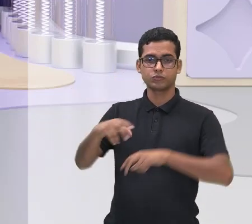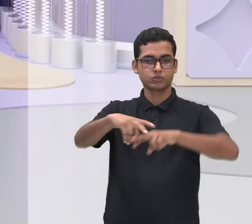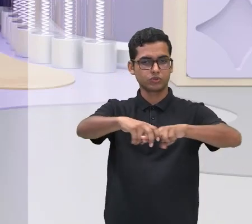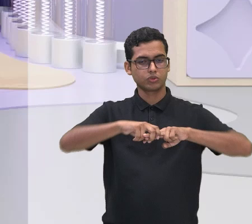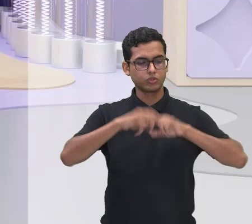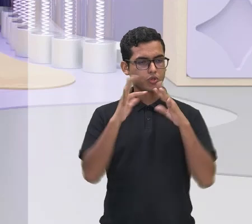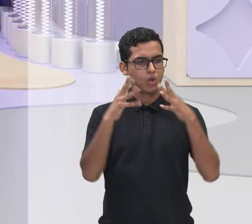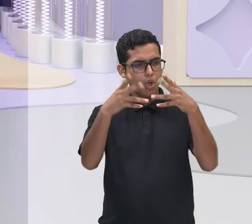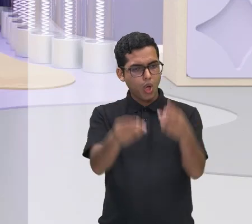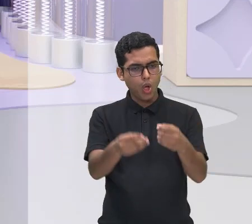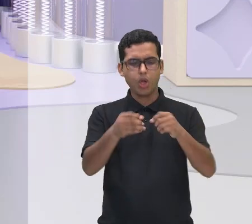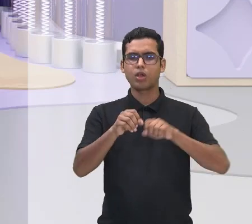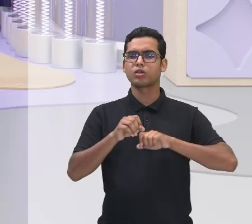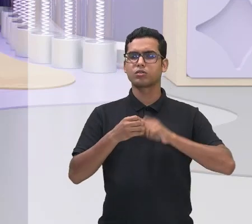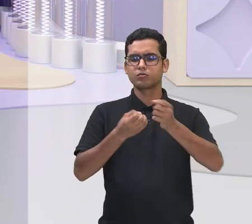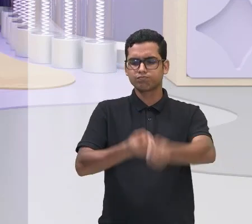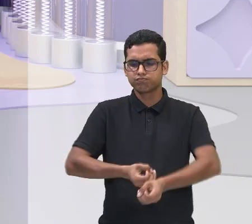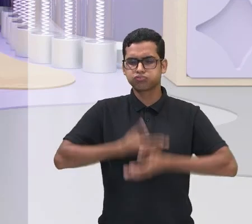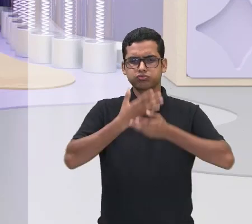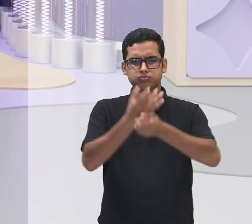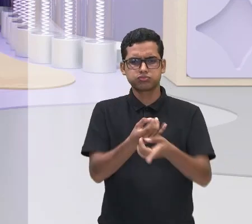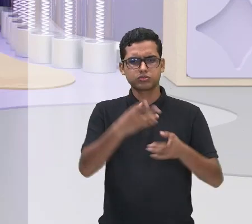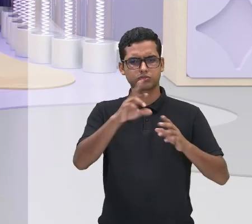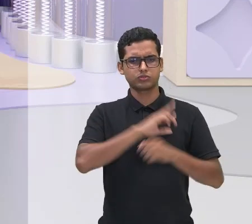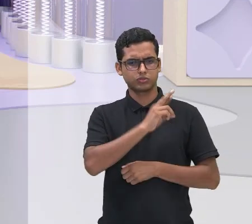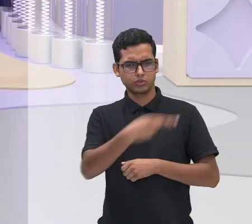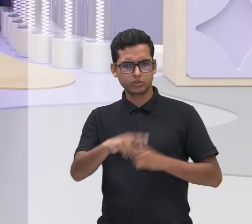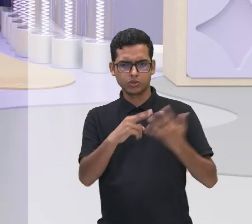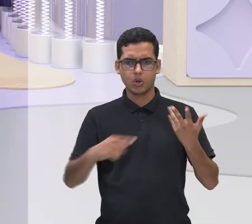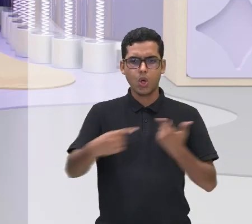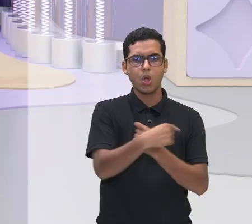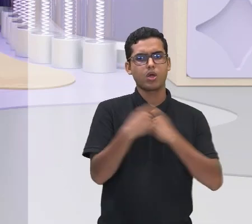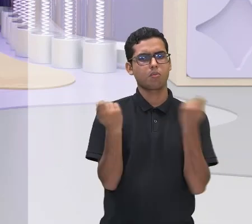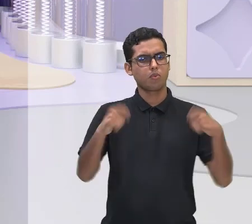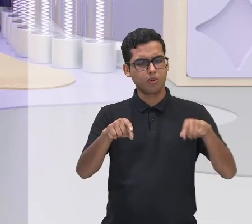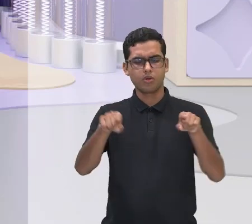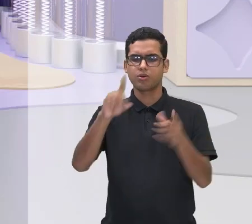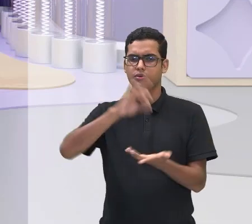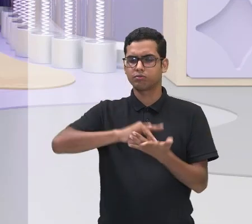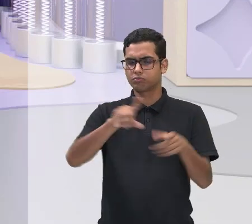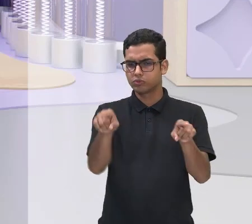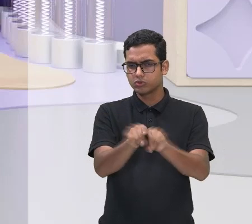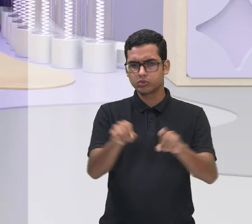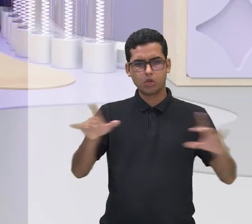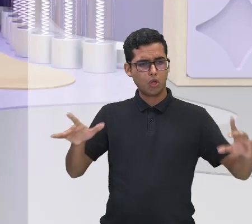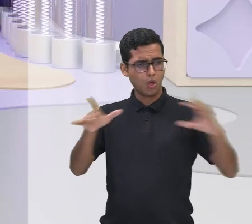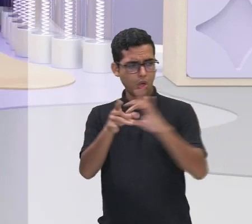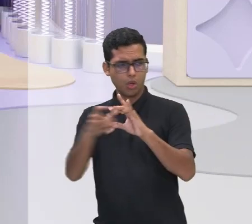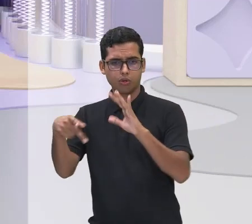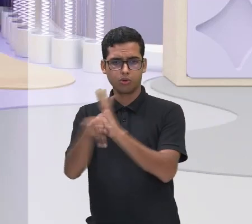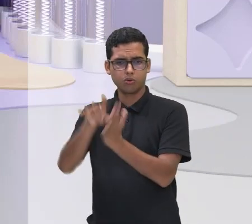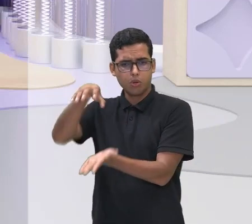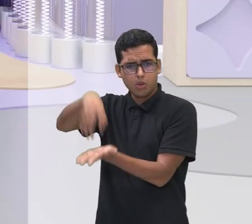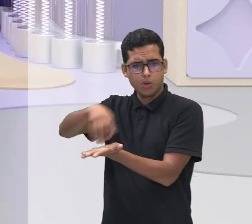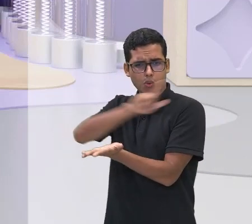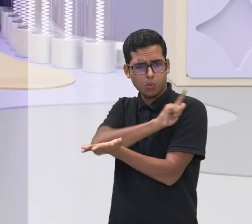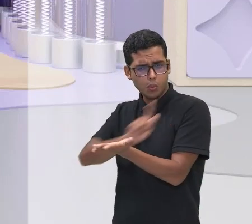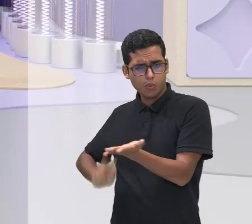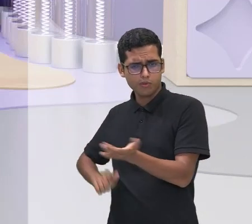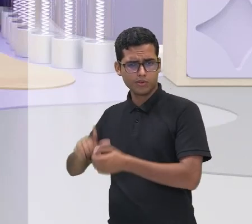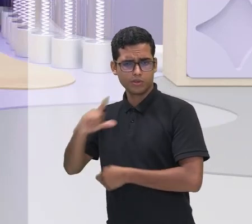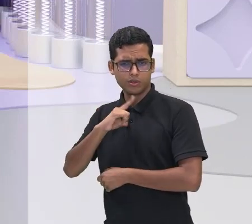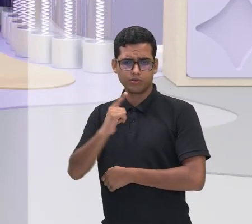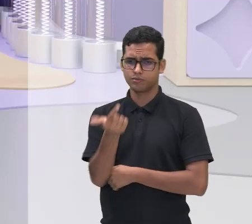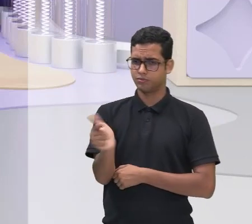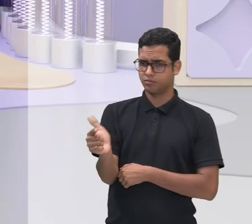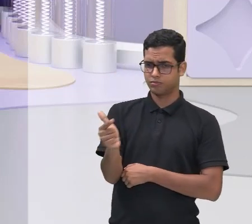as expressões religiosas são permitidas nele. Ele não tem nenhum vínculo com o Estado, com a religião. Esse